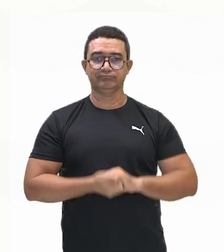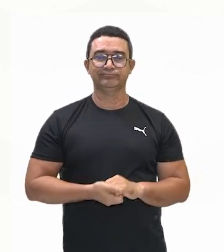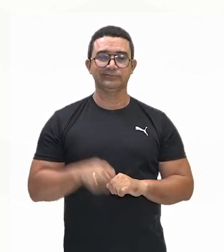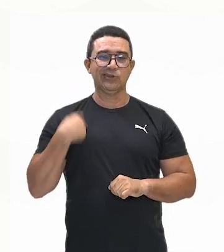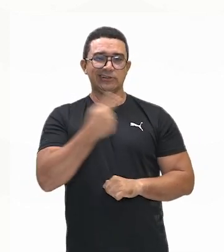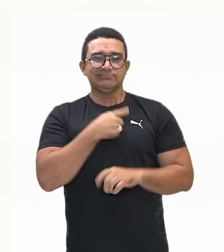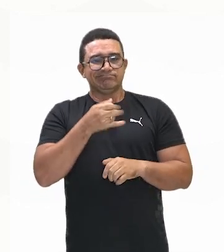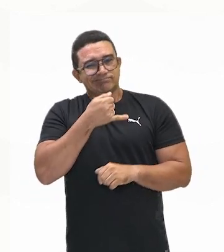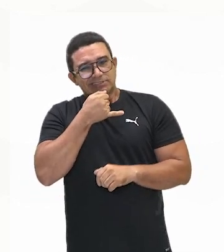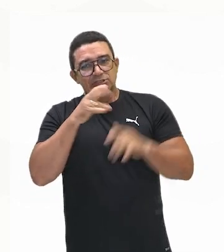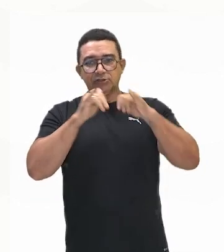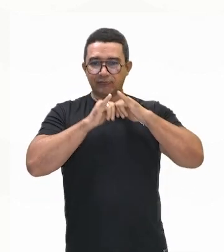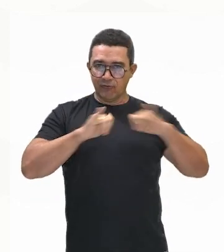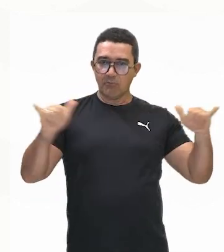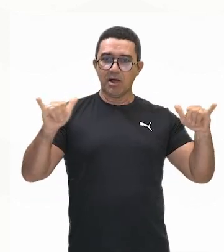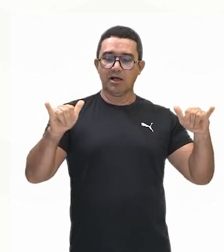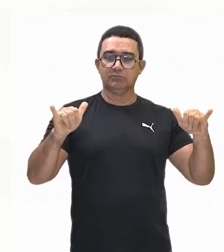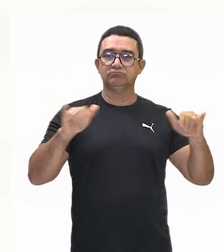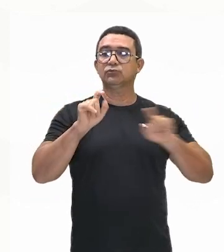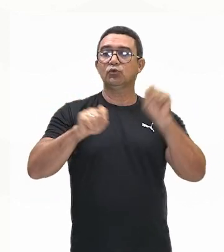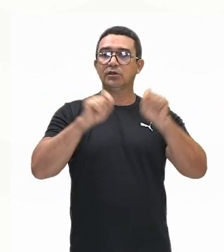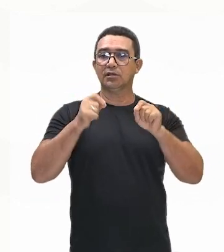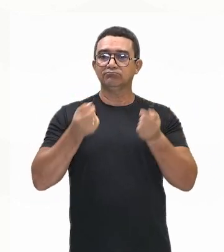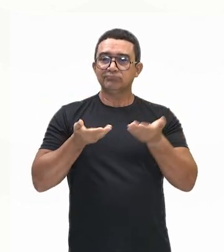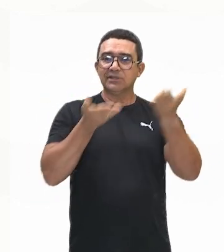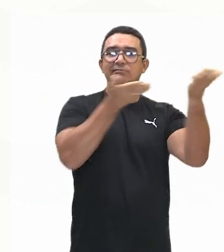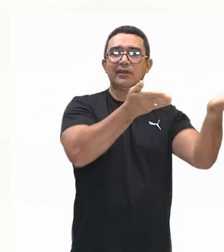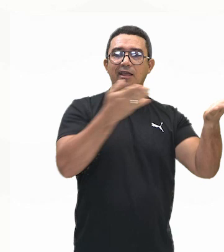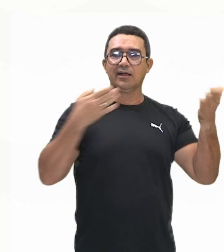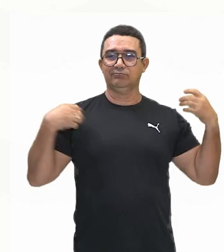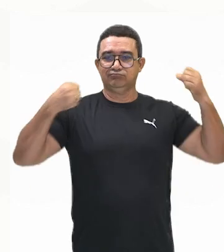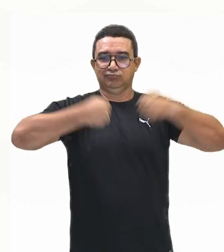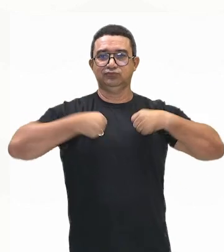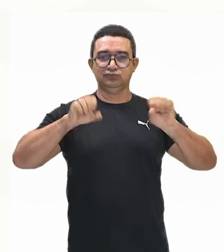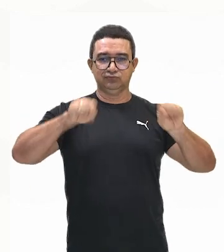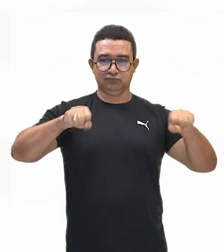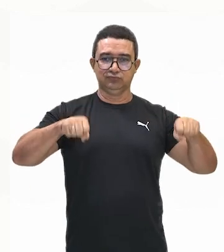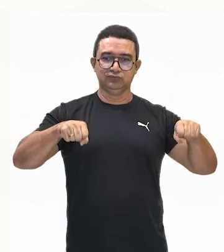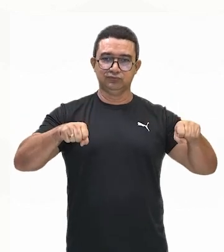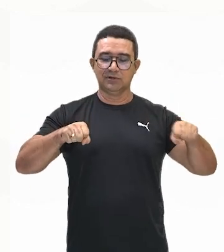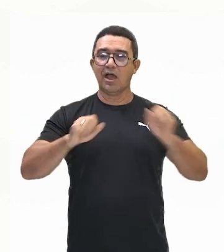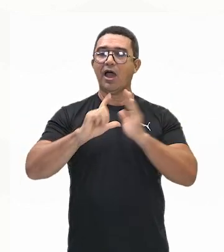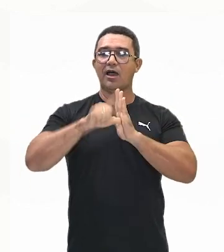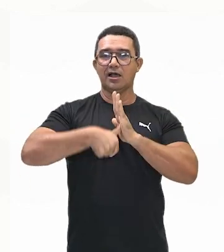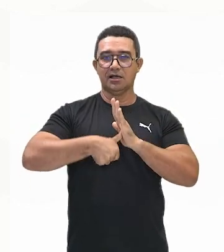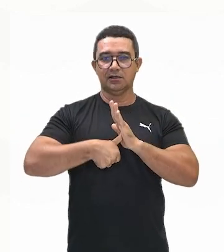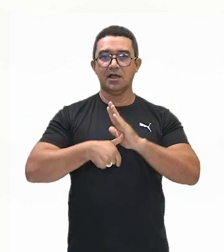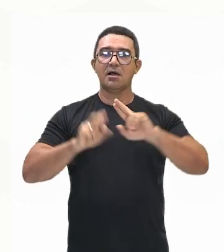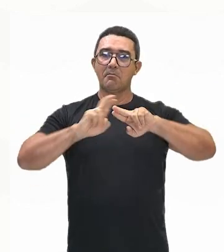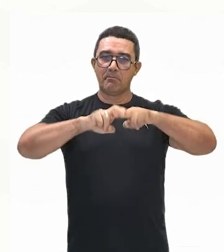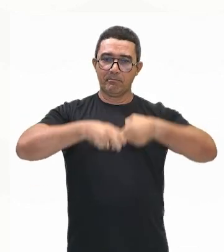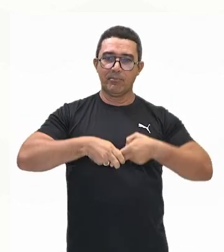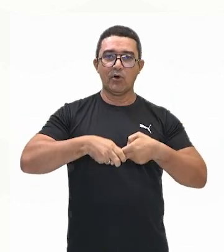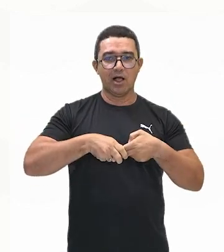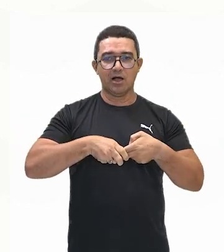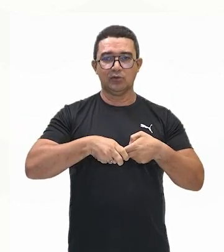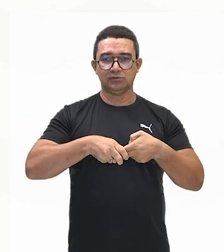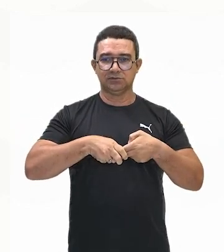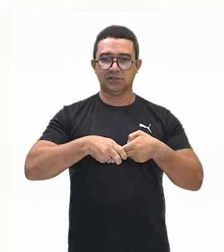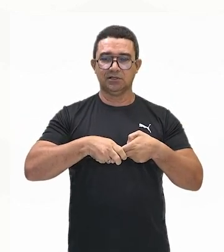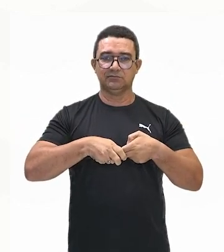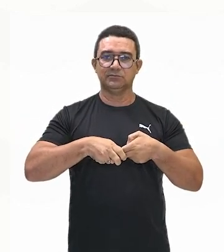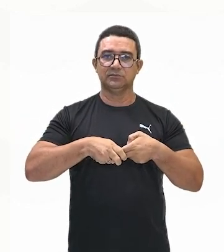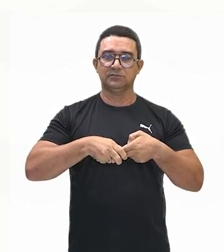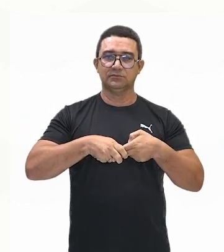lamentamos informar-lhe que a entrega estará atrasada por causa, due to, adverse weather conditions, por